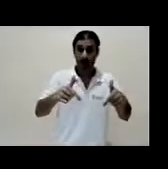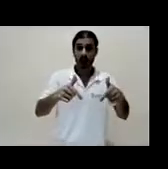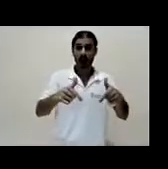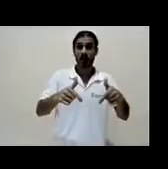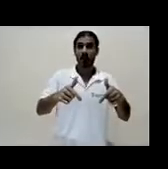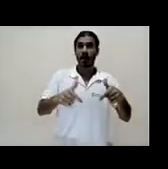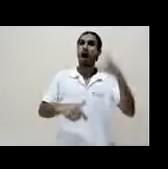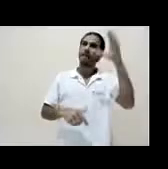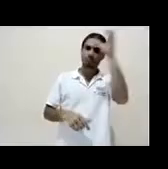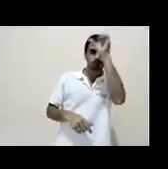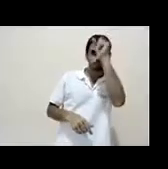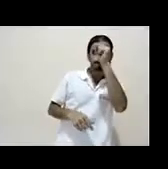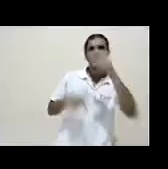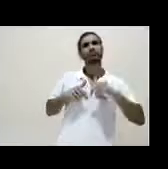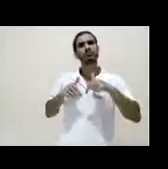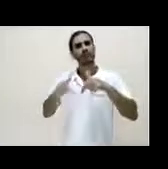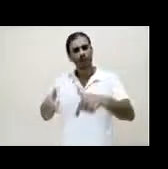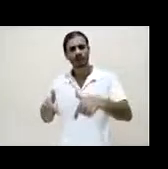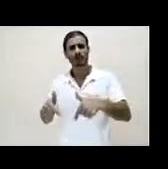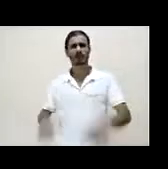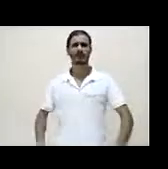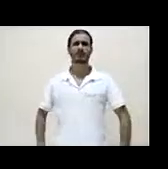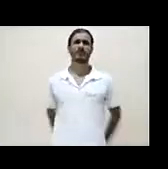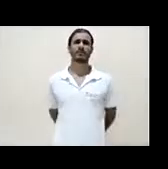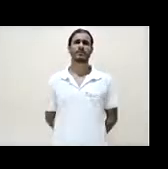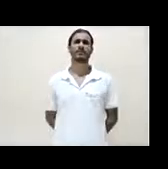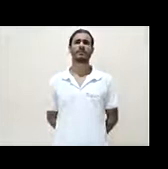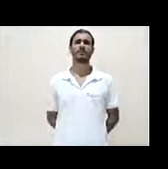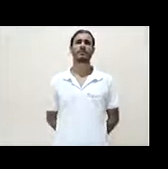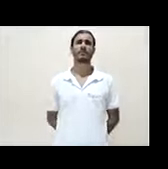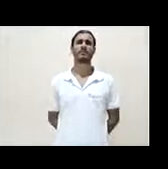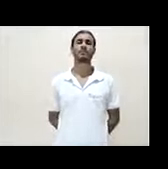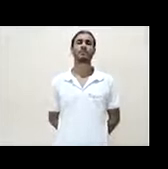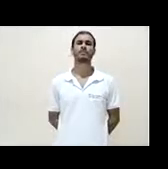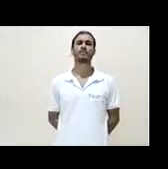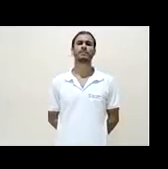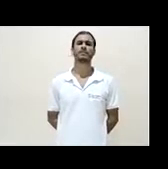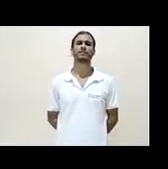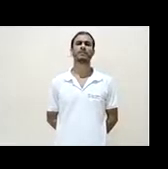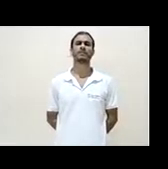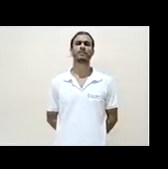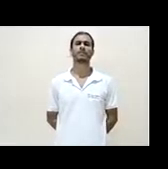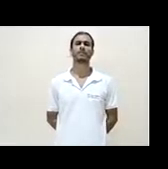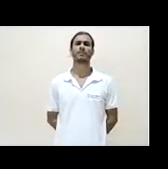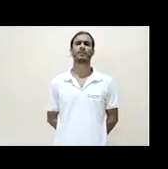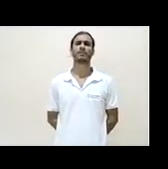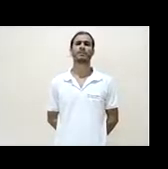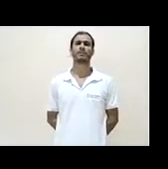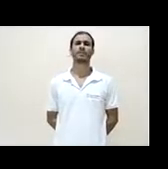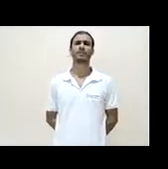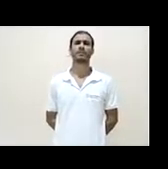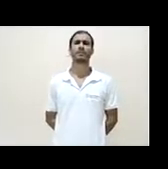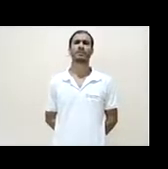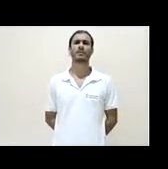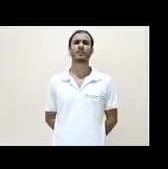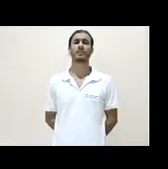quer desenvolver essas habilidades no aluno, seja intelectual, física, social, emocional e cultural, mas você